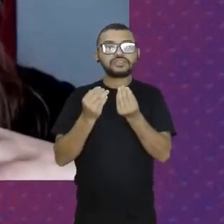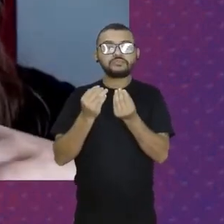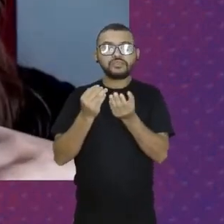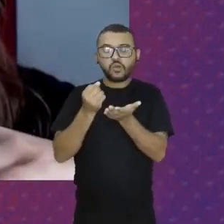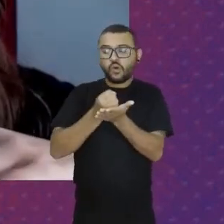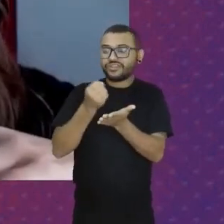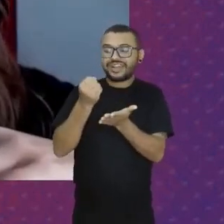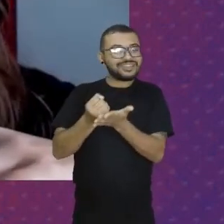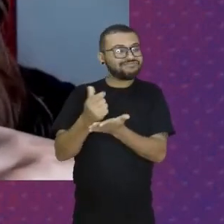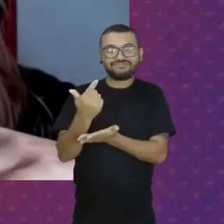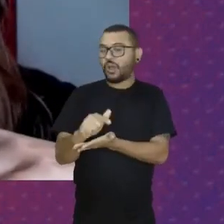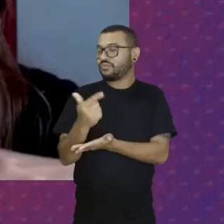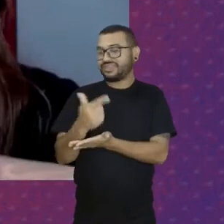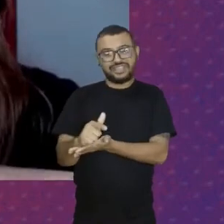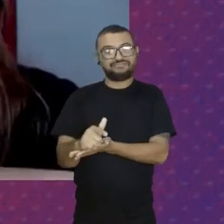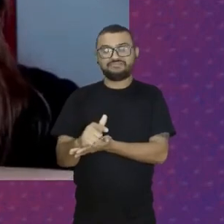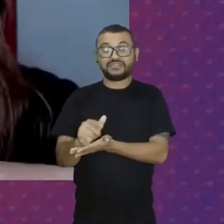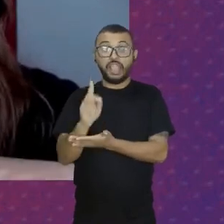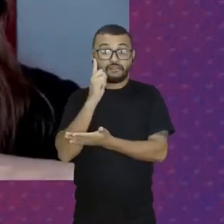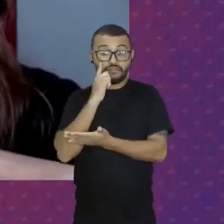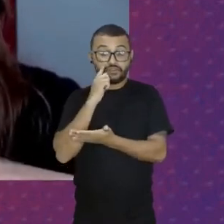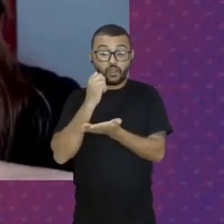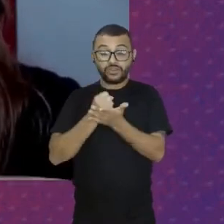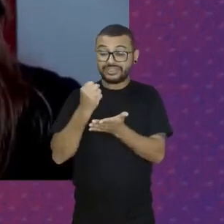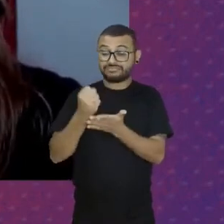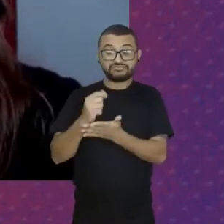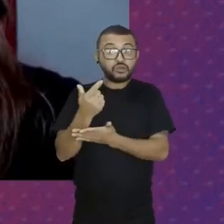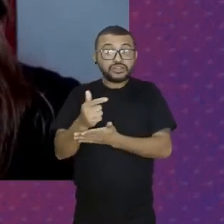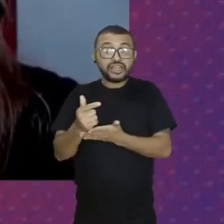do trabalho doméstico ainda, né? Mesmo com